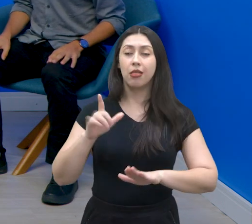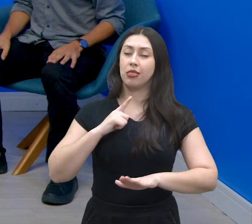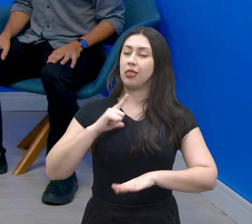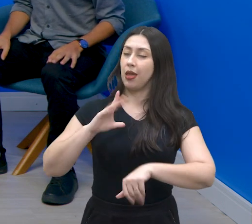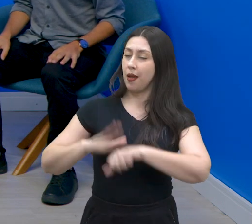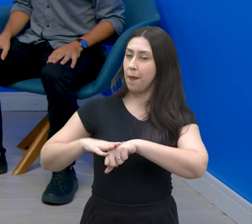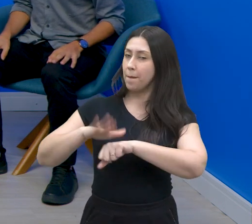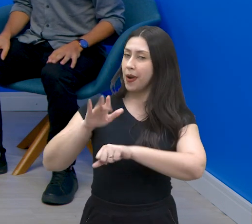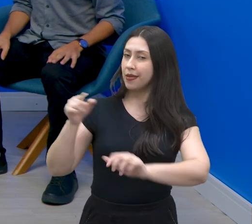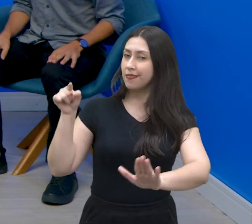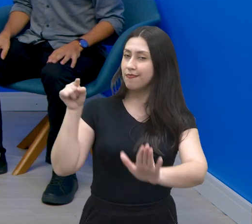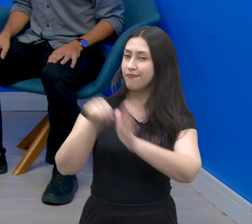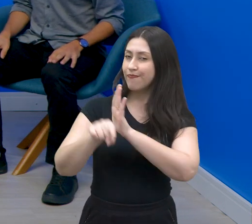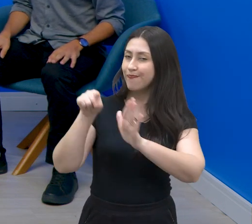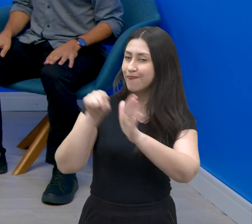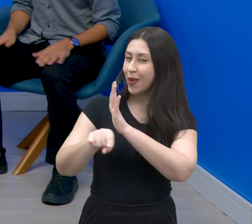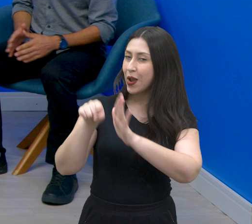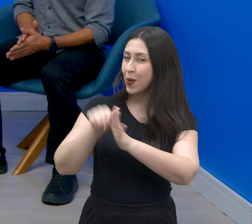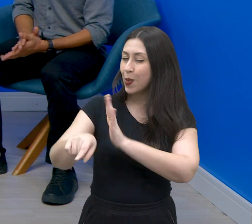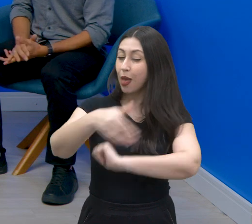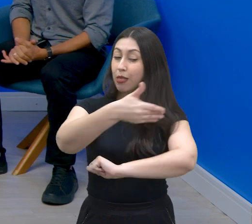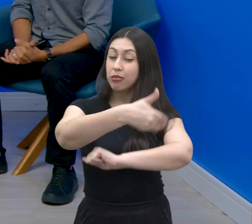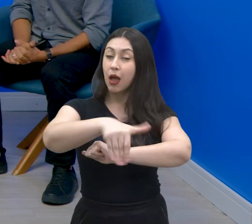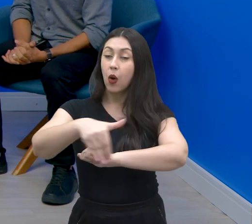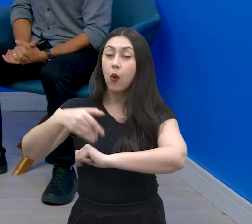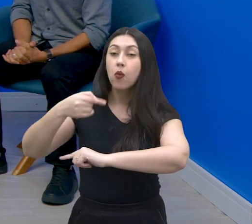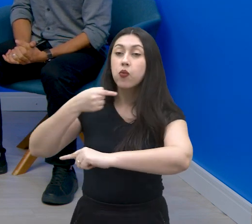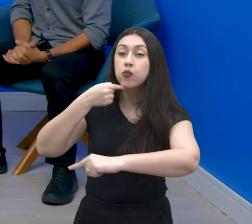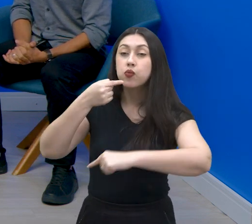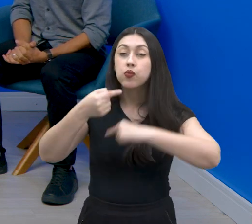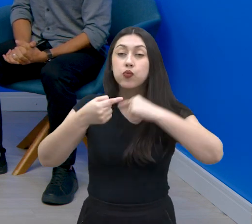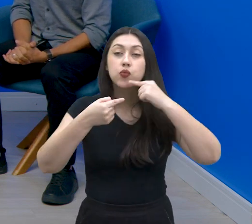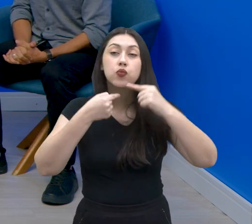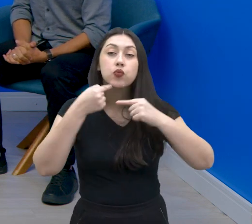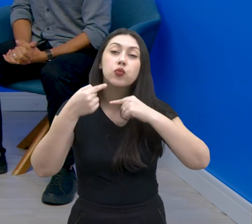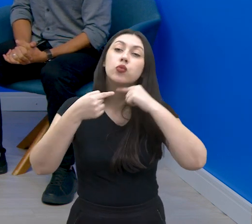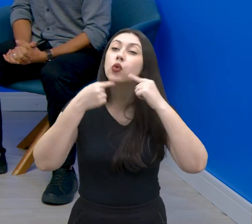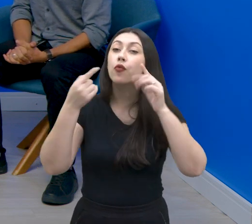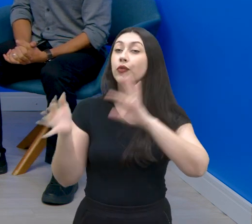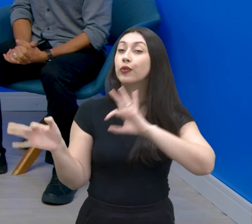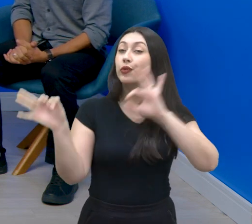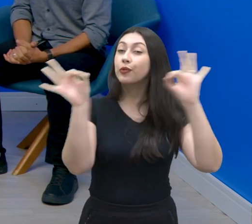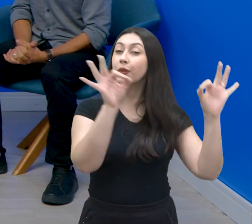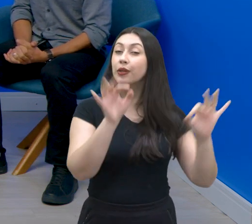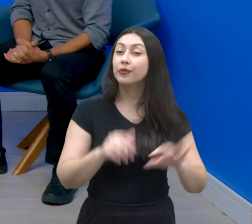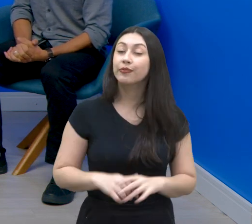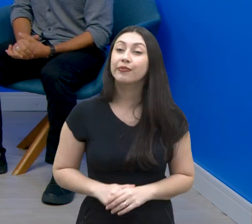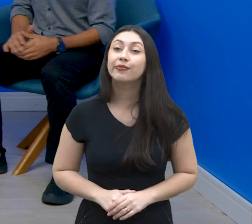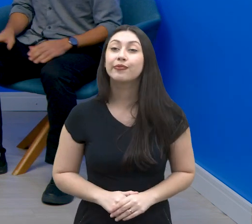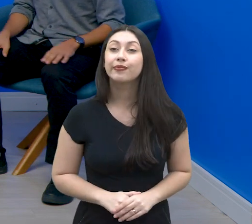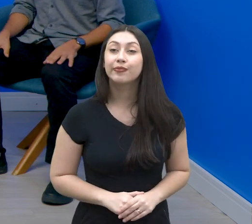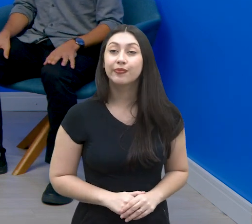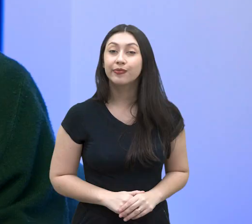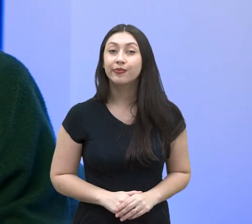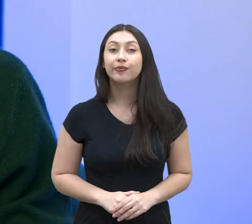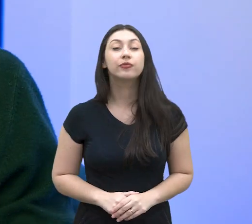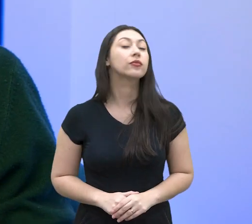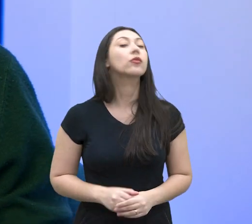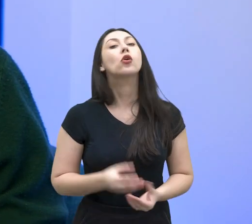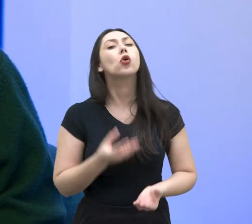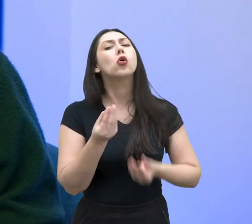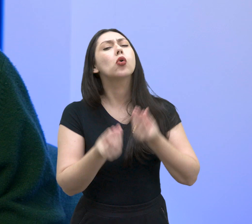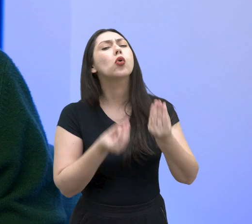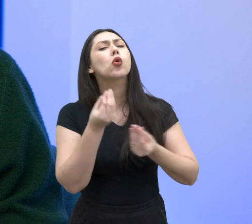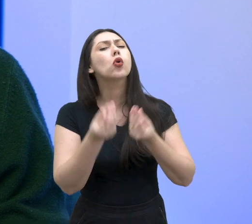Como a política do dia a dia interfere na vida pública? Essa é uma pergunta muito legal também, porque assim, a